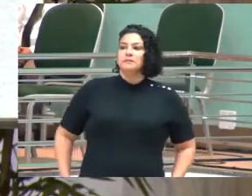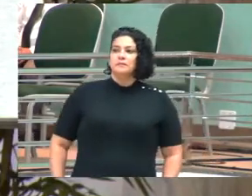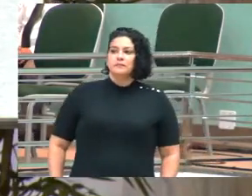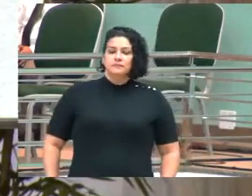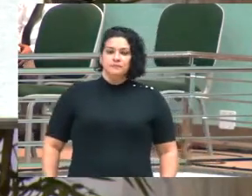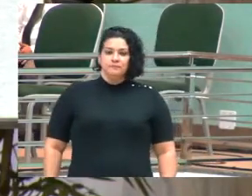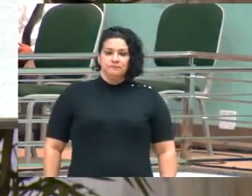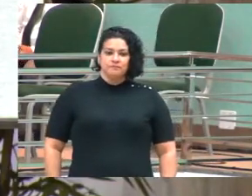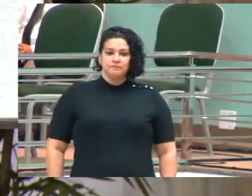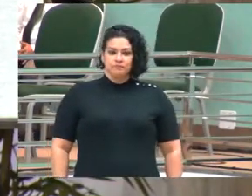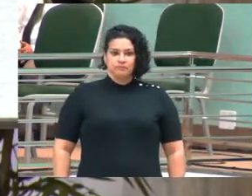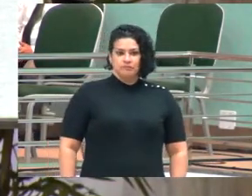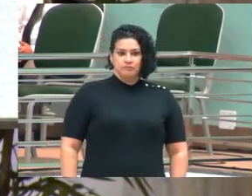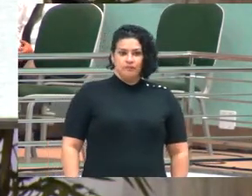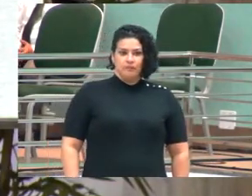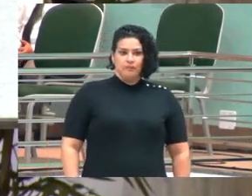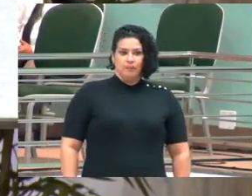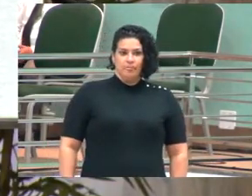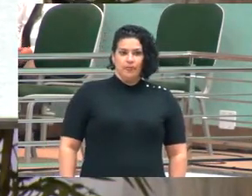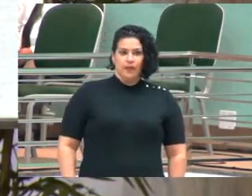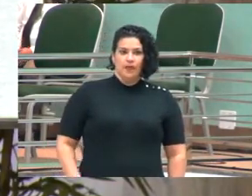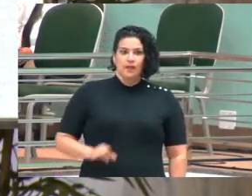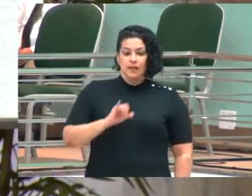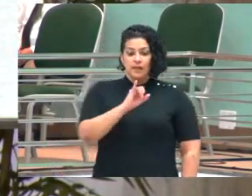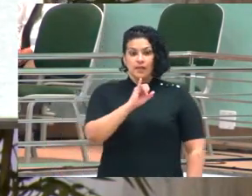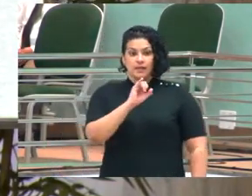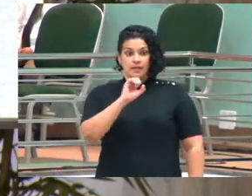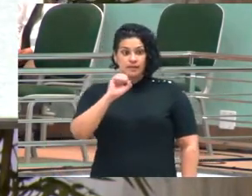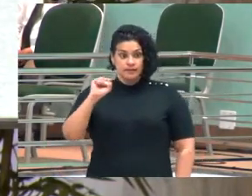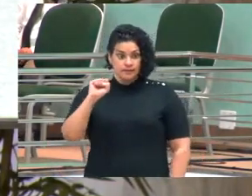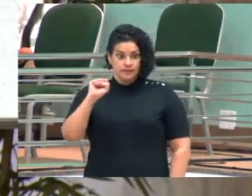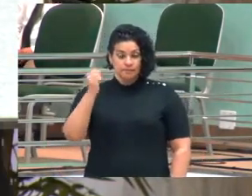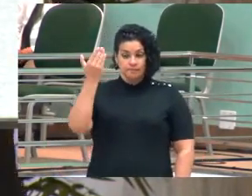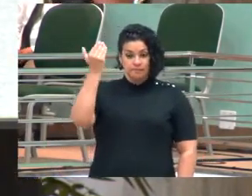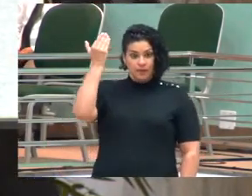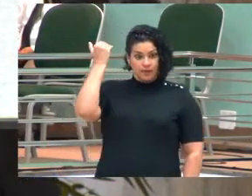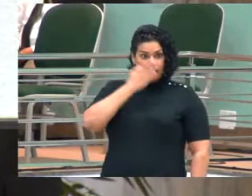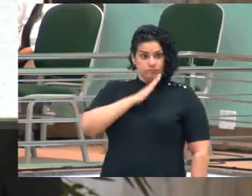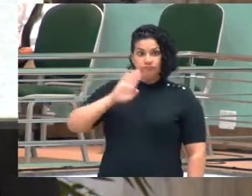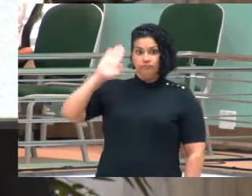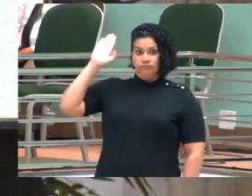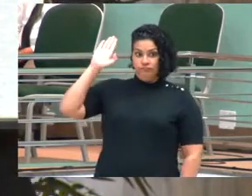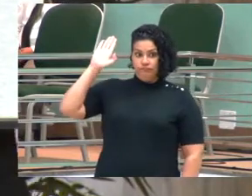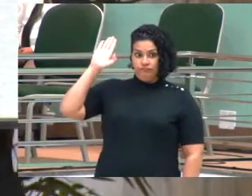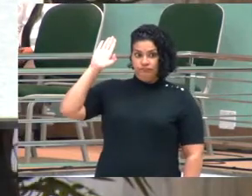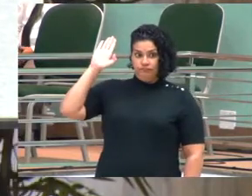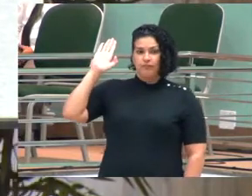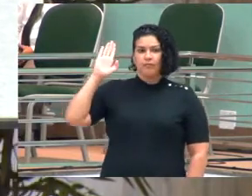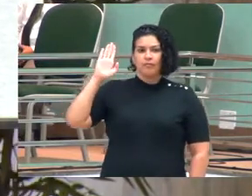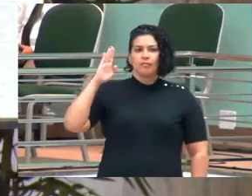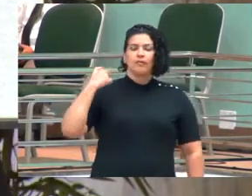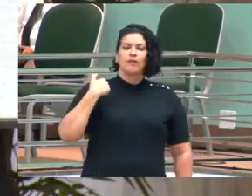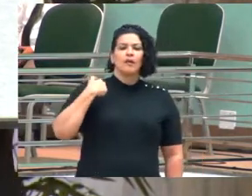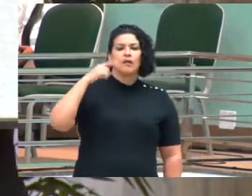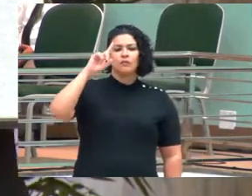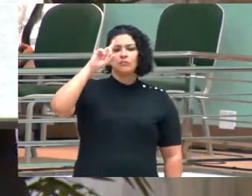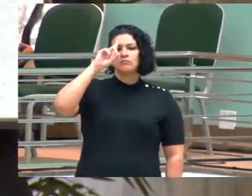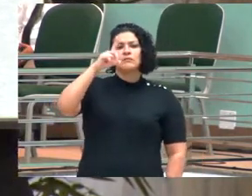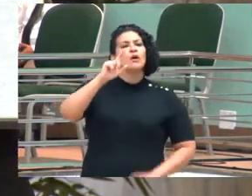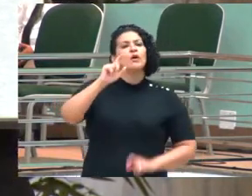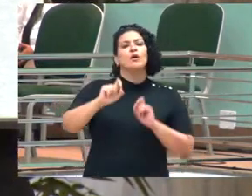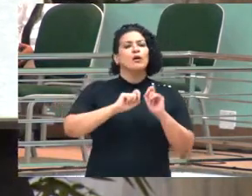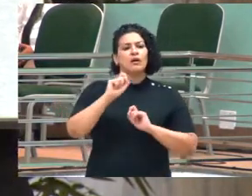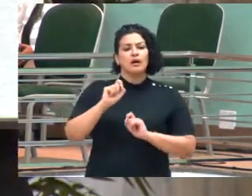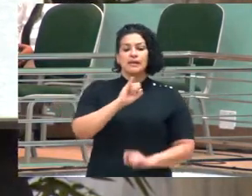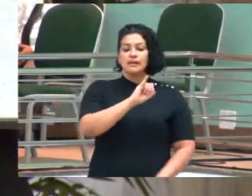Conforme está escrito na profecia de Isaías: Eis aí envio diante da tua face o meu